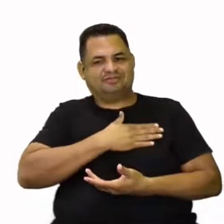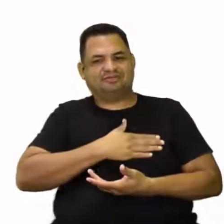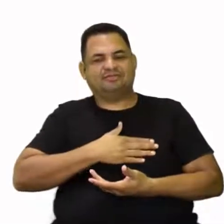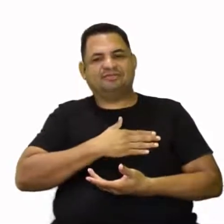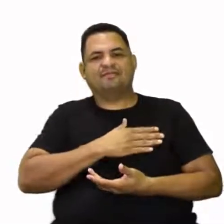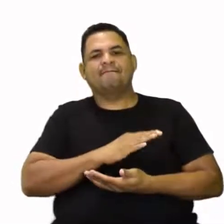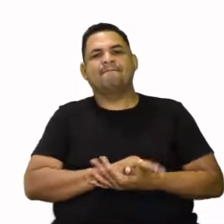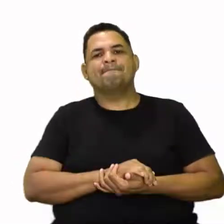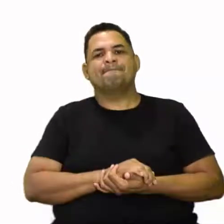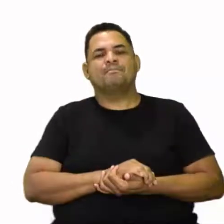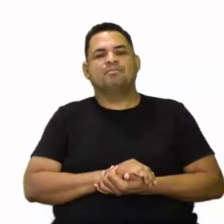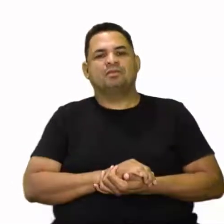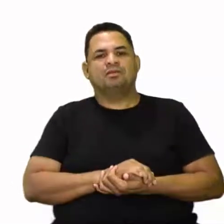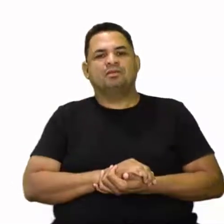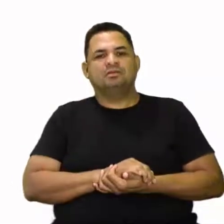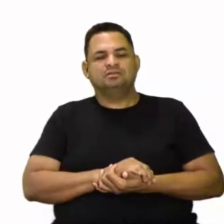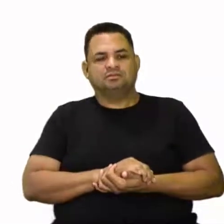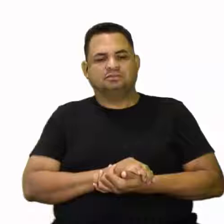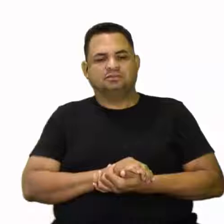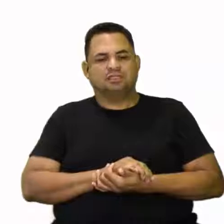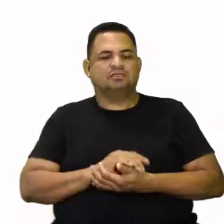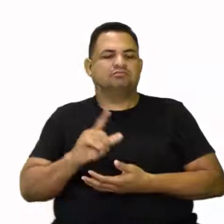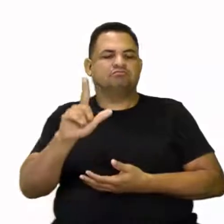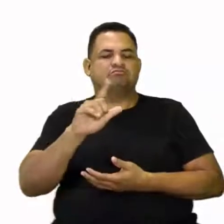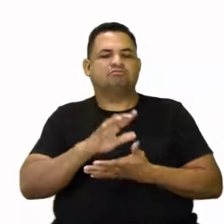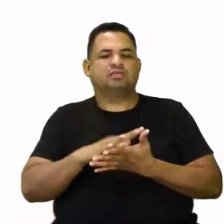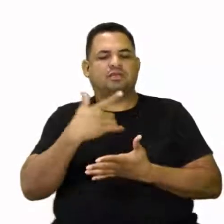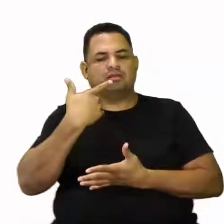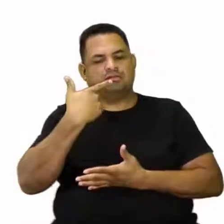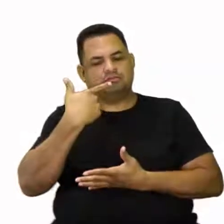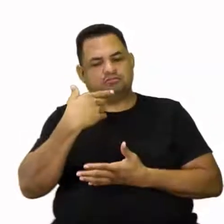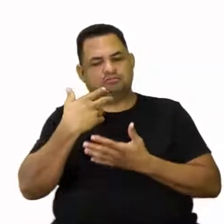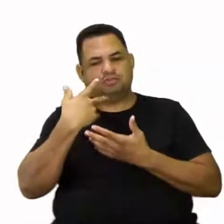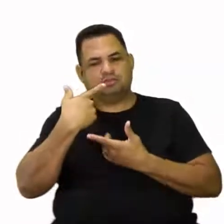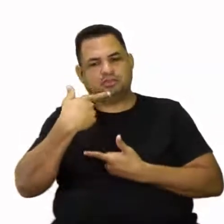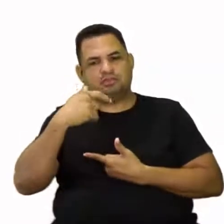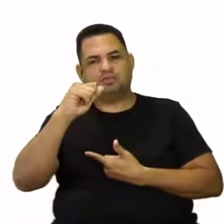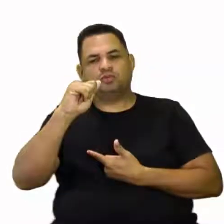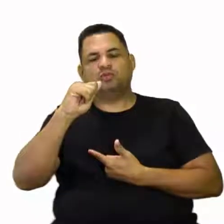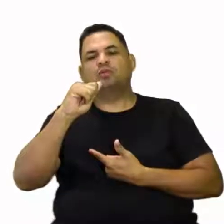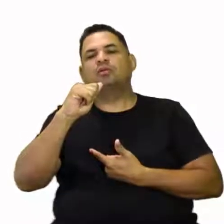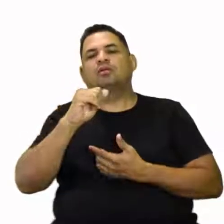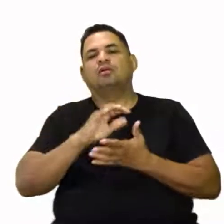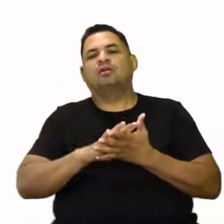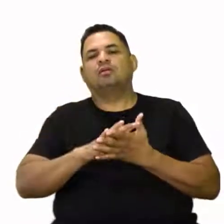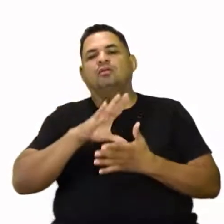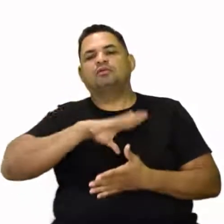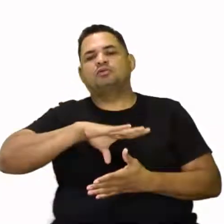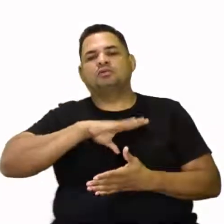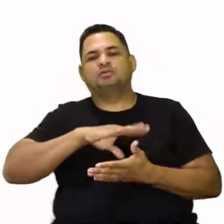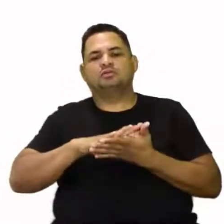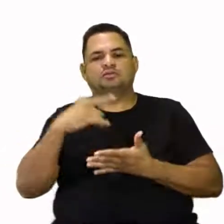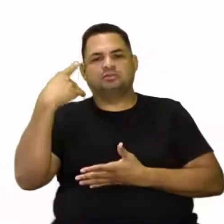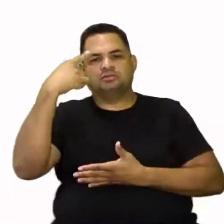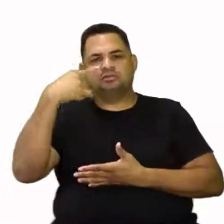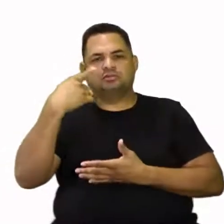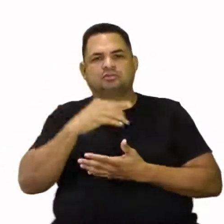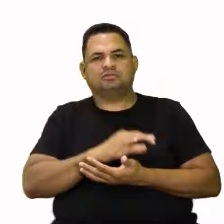da literatura da língua brasileira, da língua portuguesa, quanto da língua espanhola. É isso aí. Então nós temos aí o